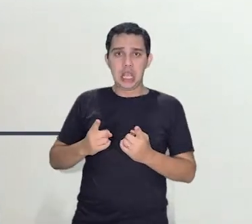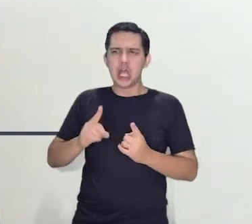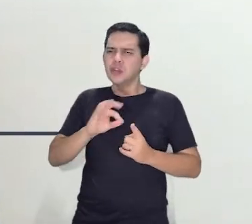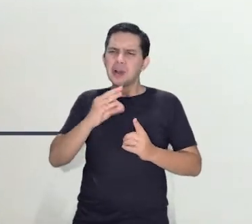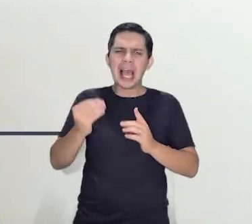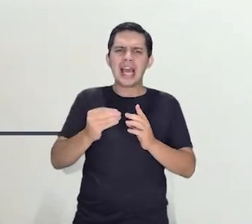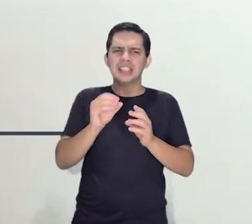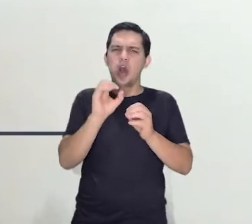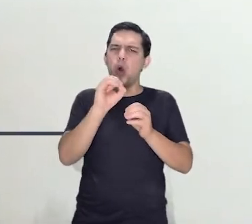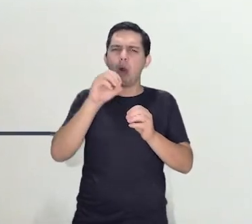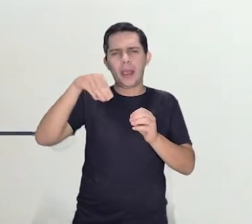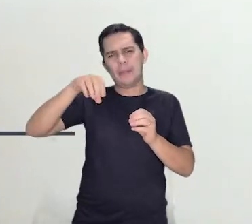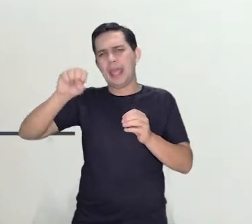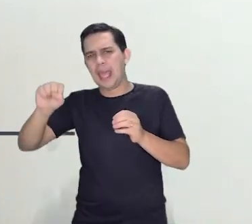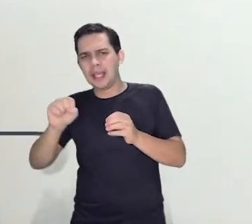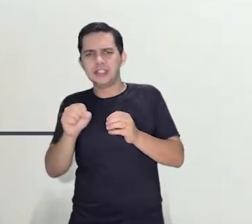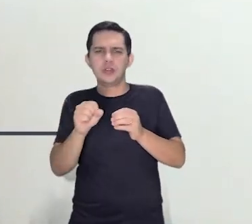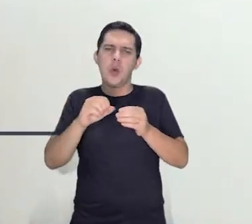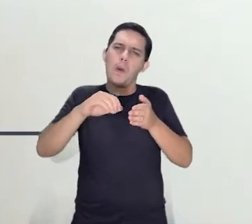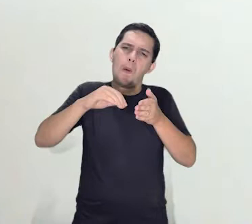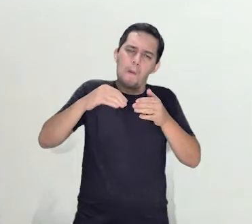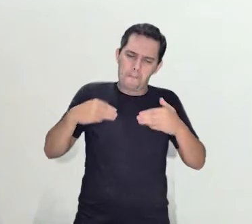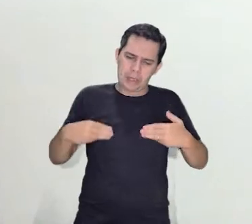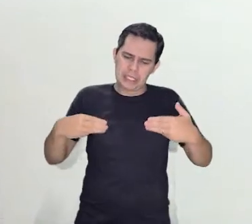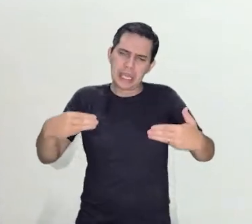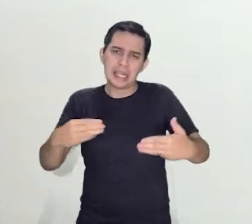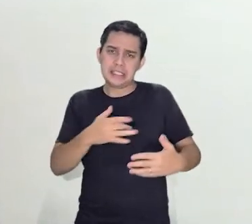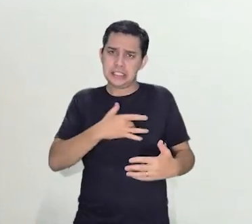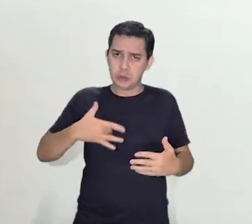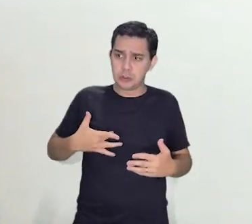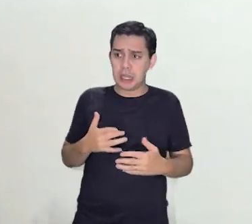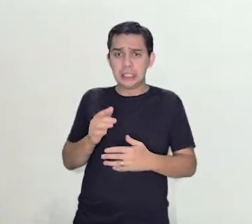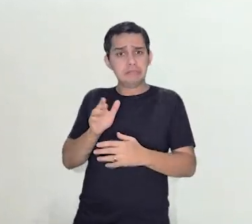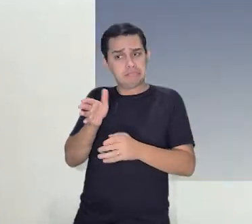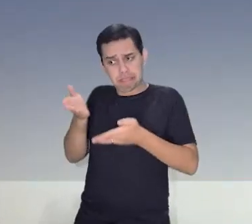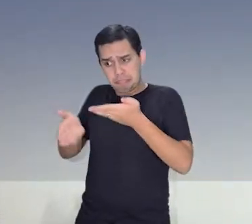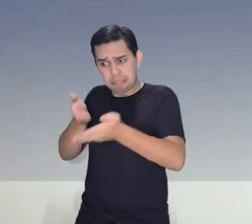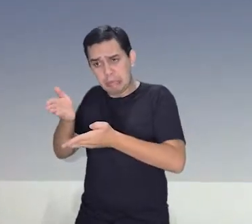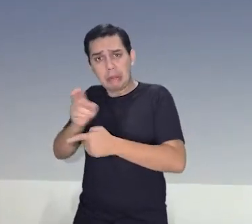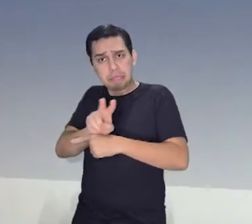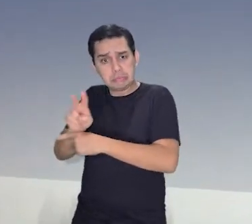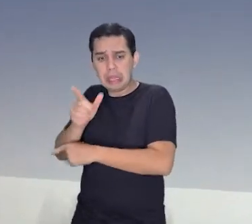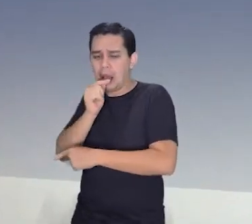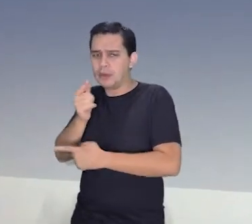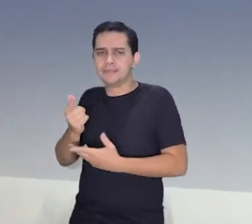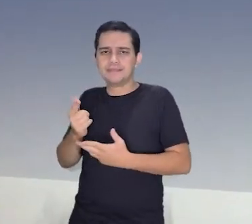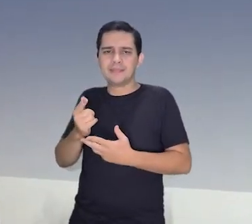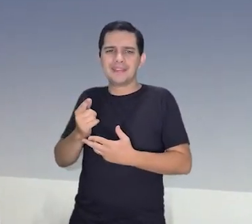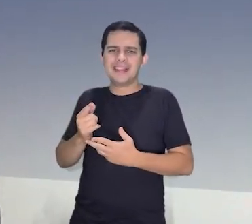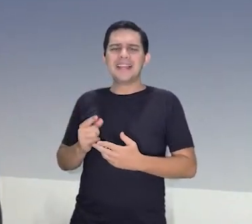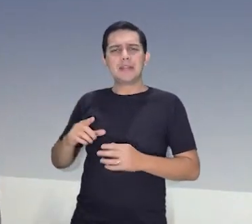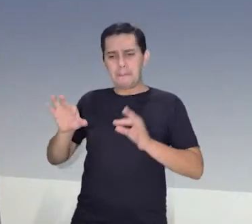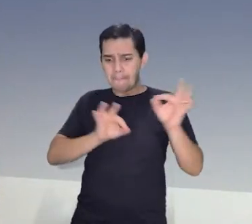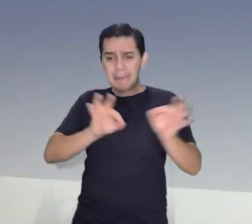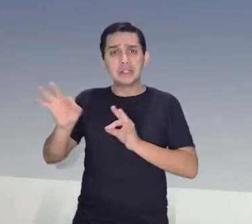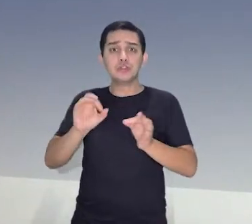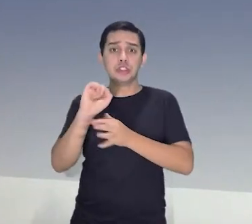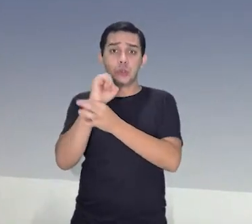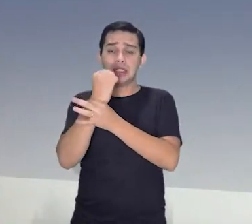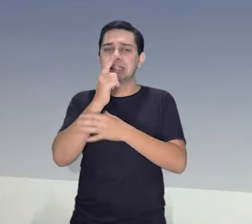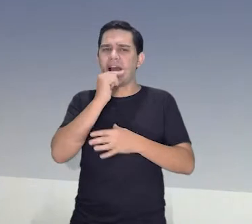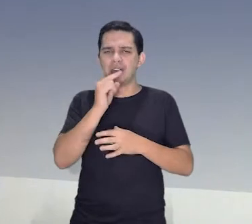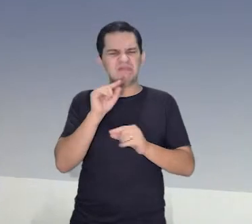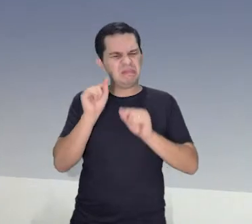Saúde e pela Organização Mundial de Saúde. E o que é um Plano de Segurança da Água? O Plano de Segurança da Água é um instrumento capaz